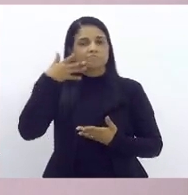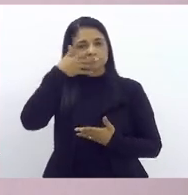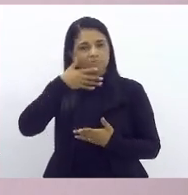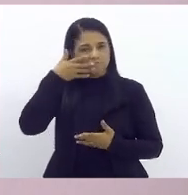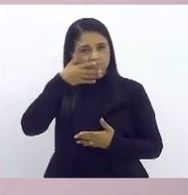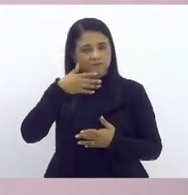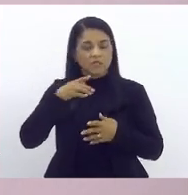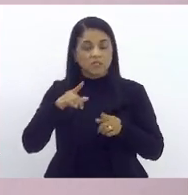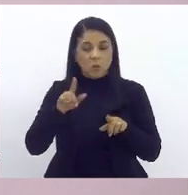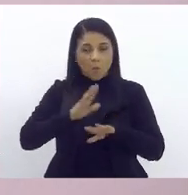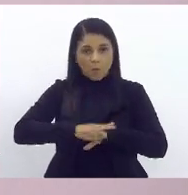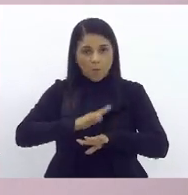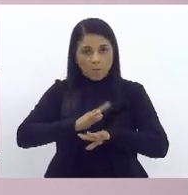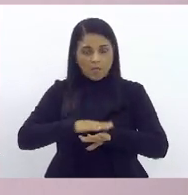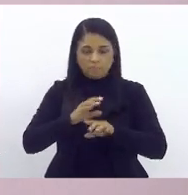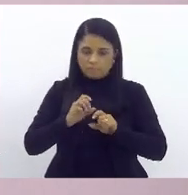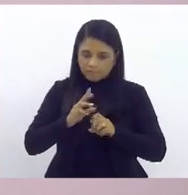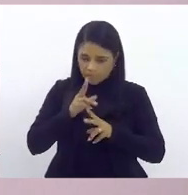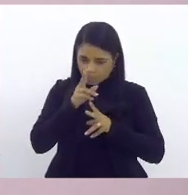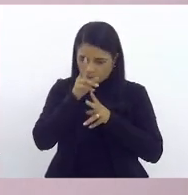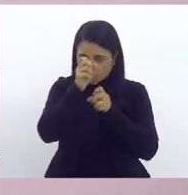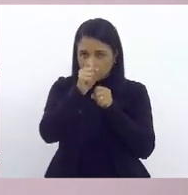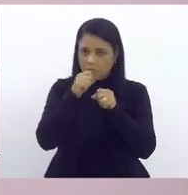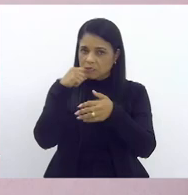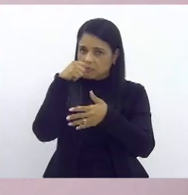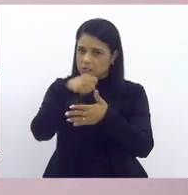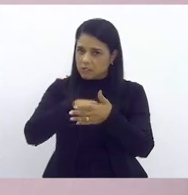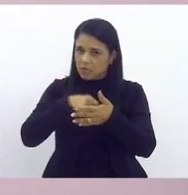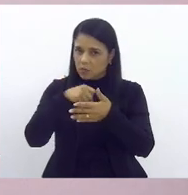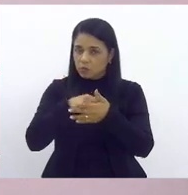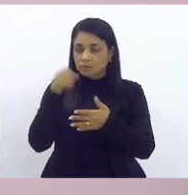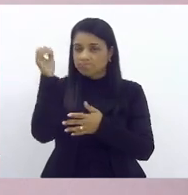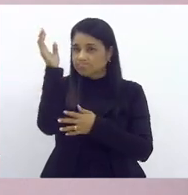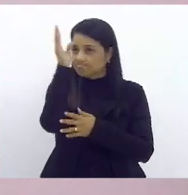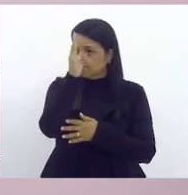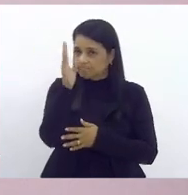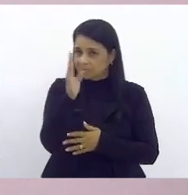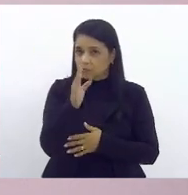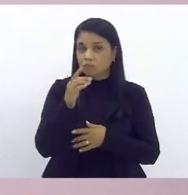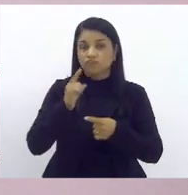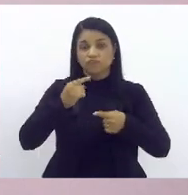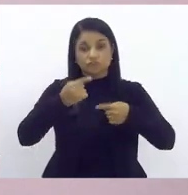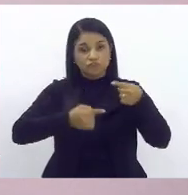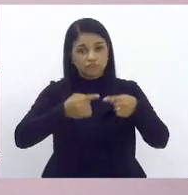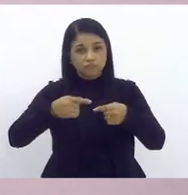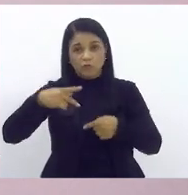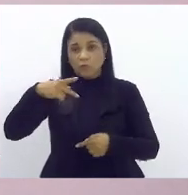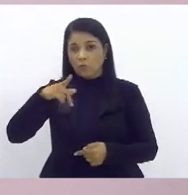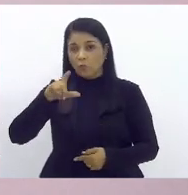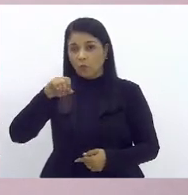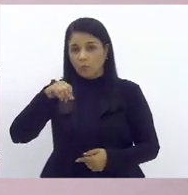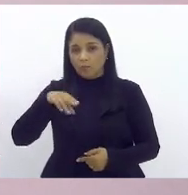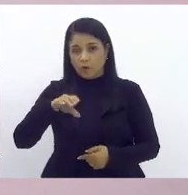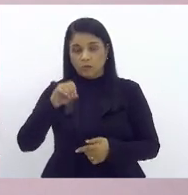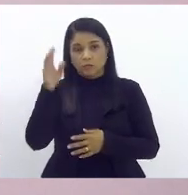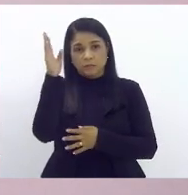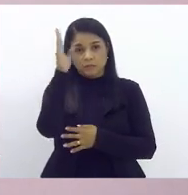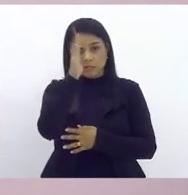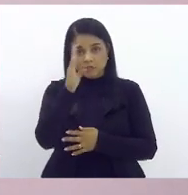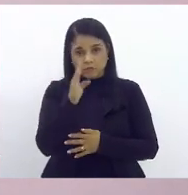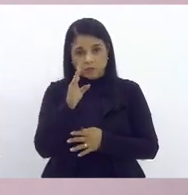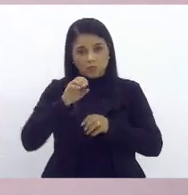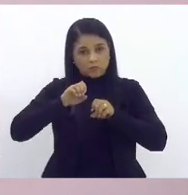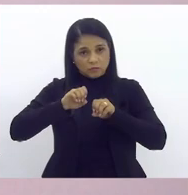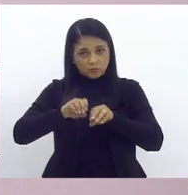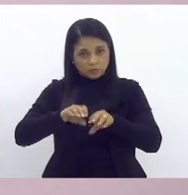gente fortalecer a nossa luta, porque nacionalmente nós estamos discutindo o Plano Nacional de Educação. Então, a